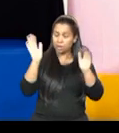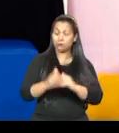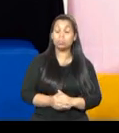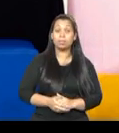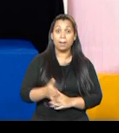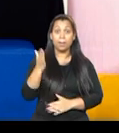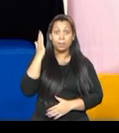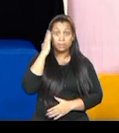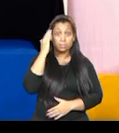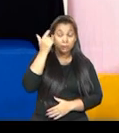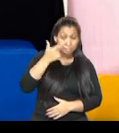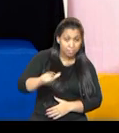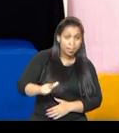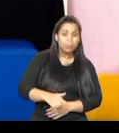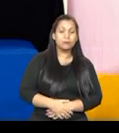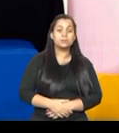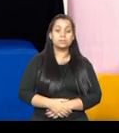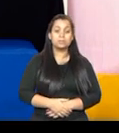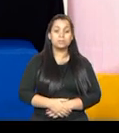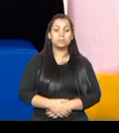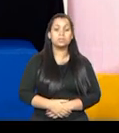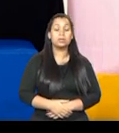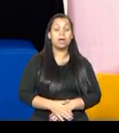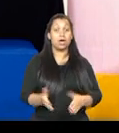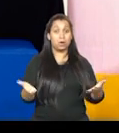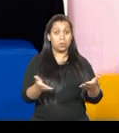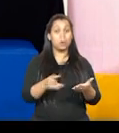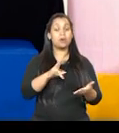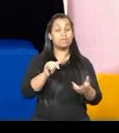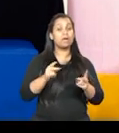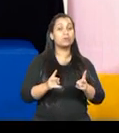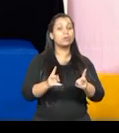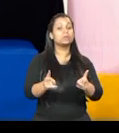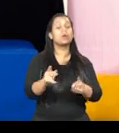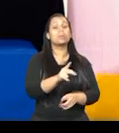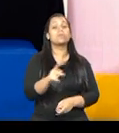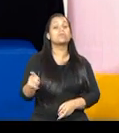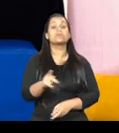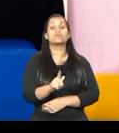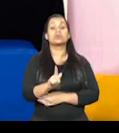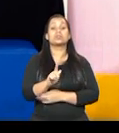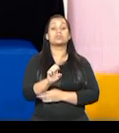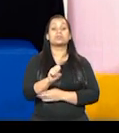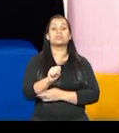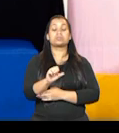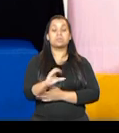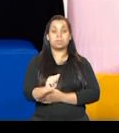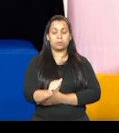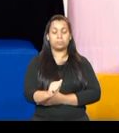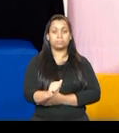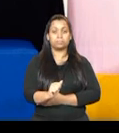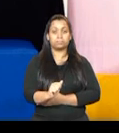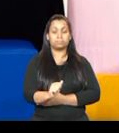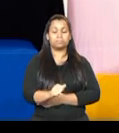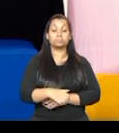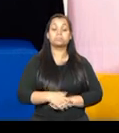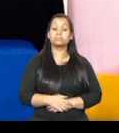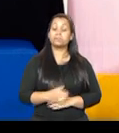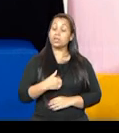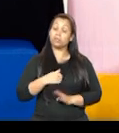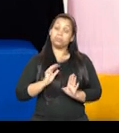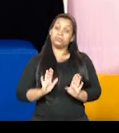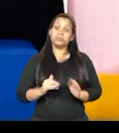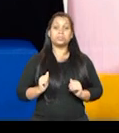mais? Pois é, né? Agora vocês vão continuar com a professora Jéssica. Eu fico por